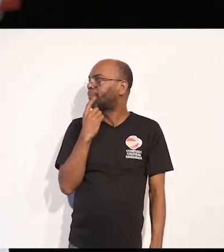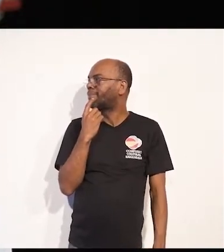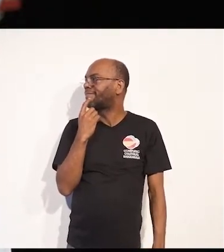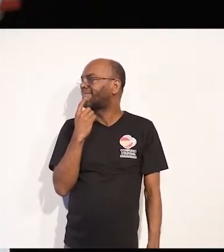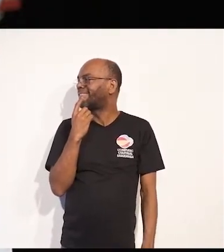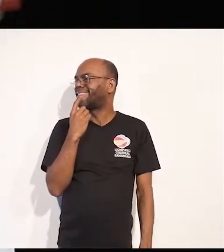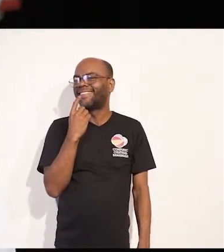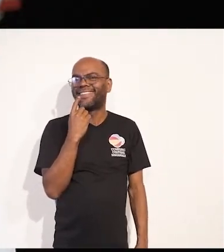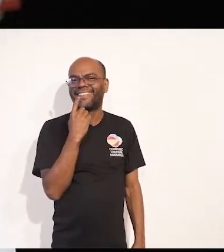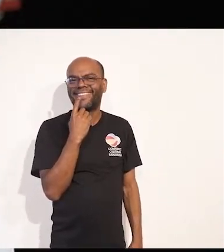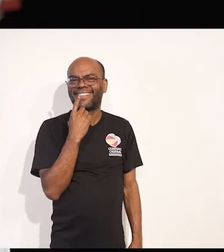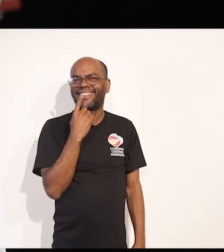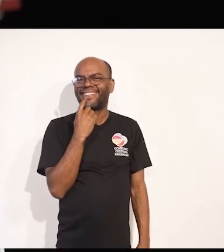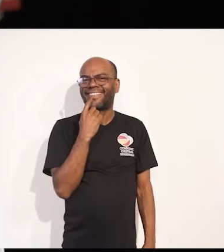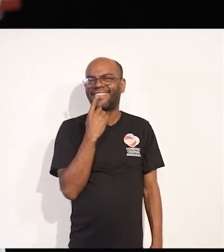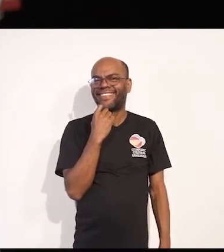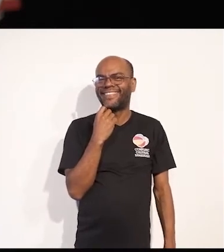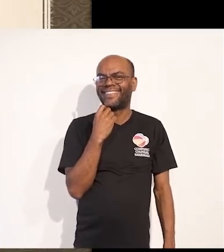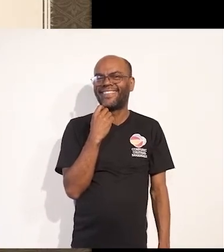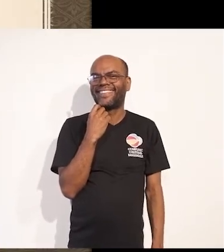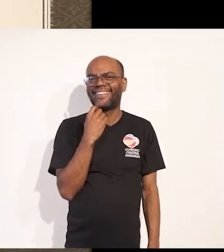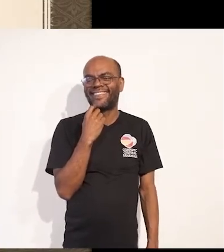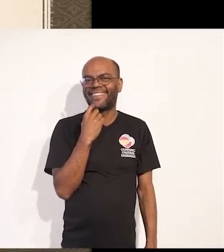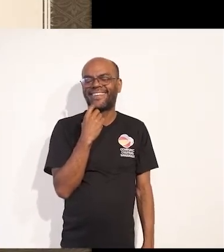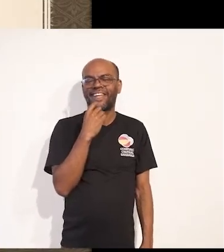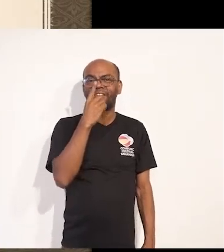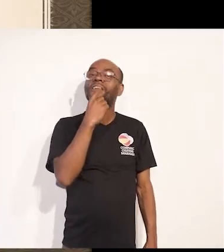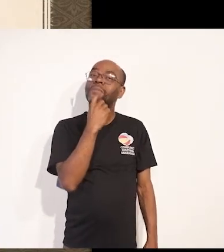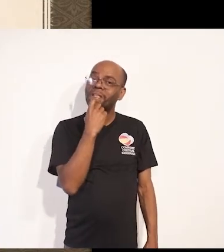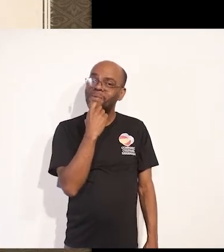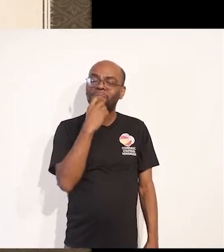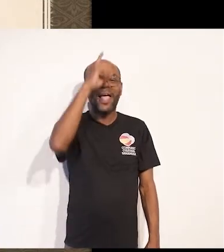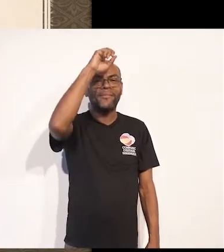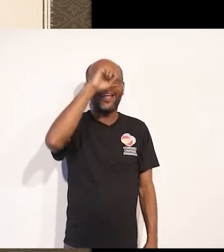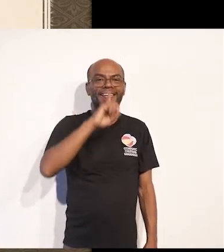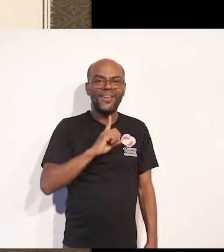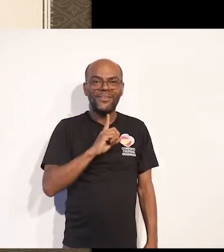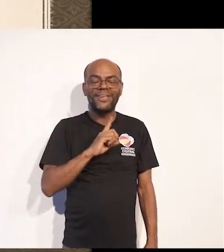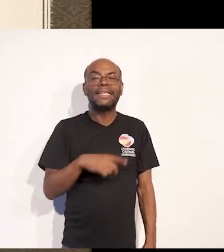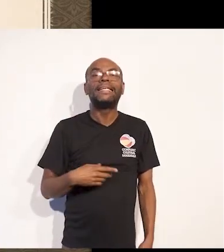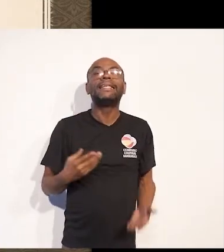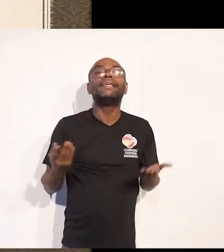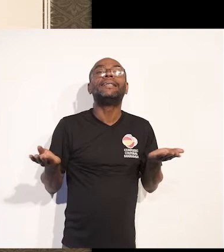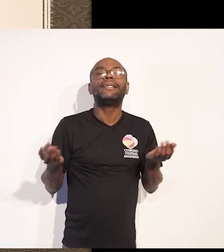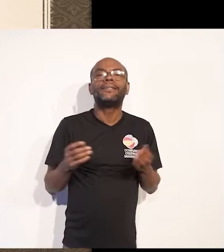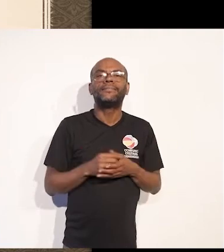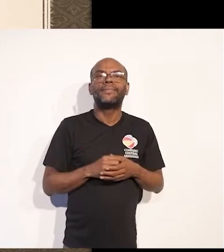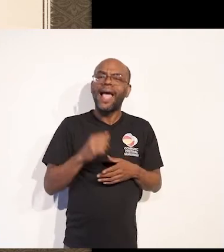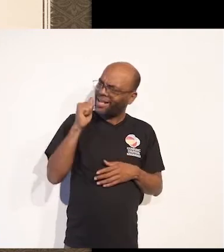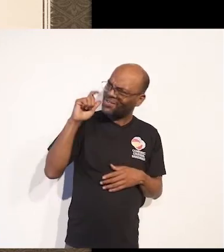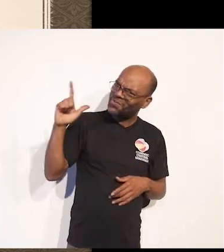Não, é a outra. Vamos lá. Vermelho, amarelo e